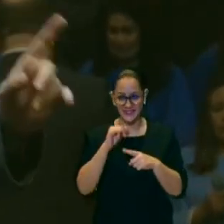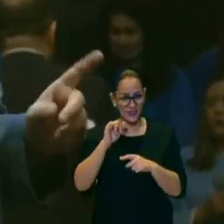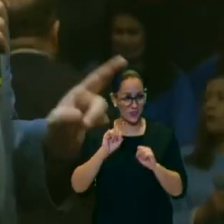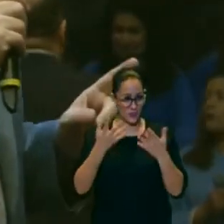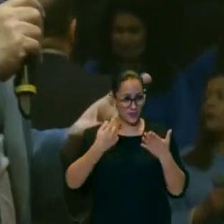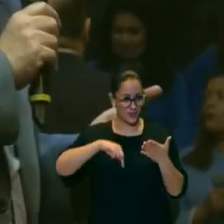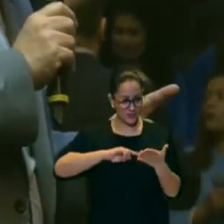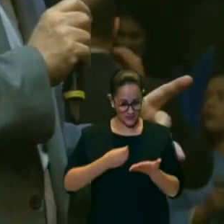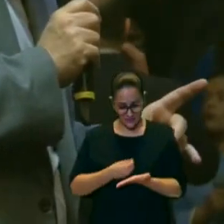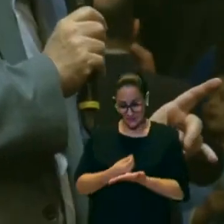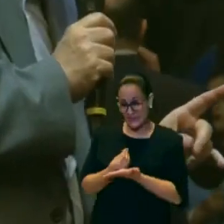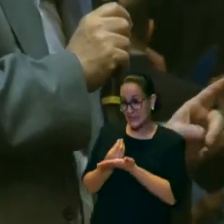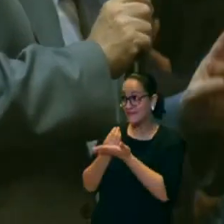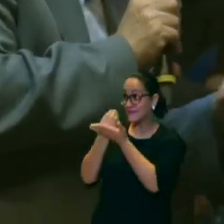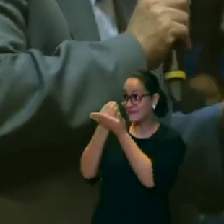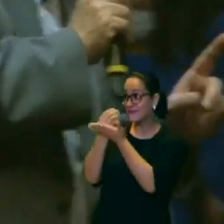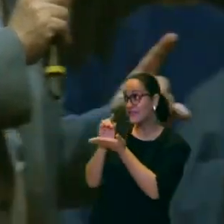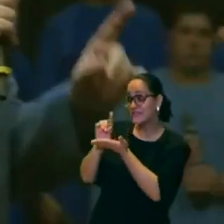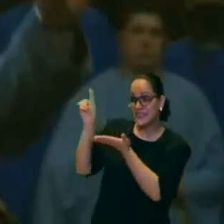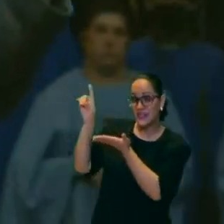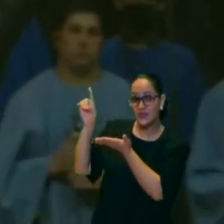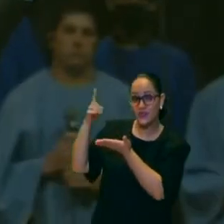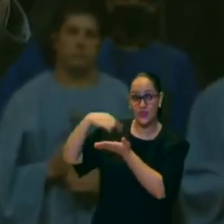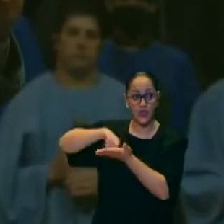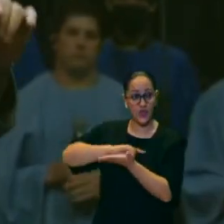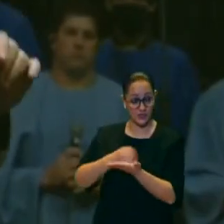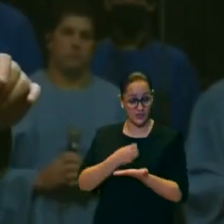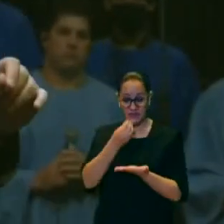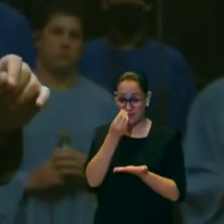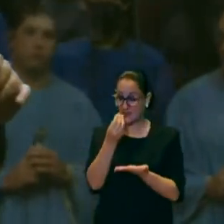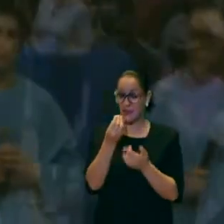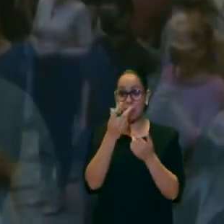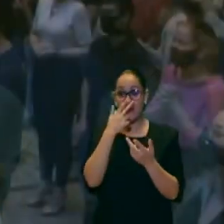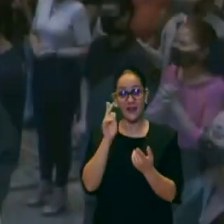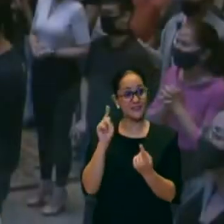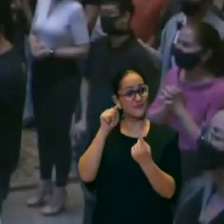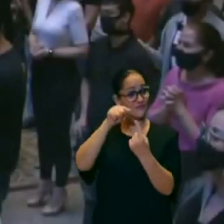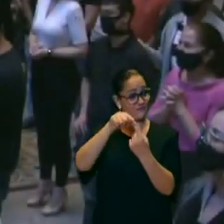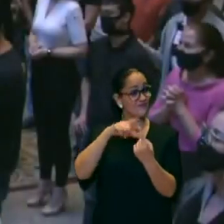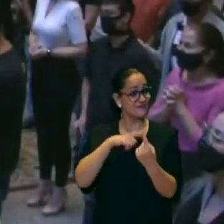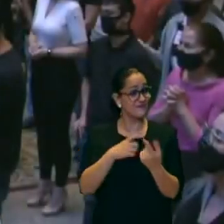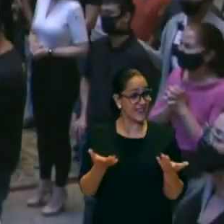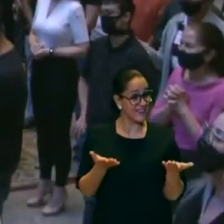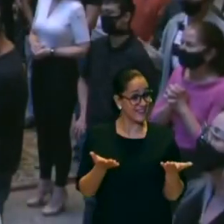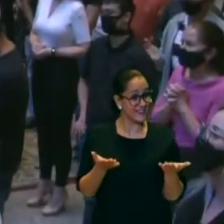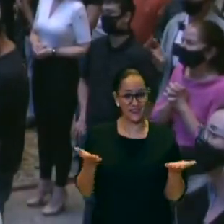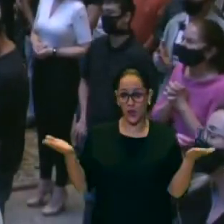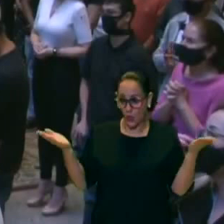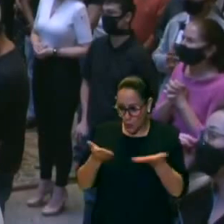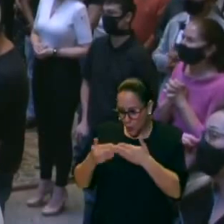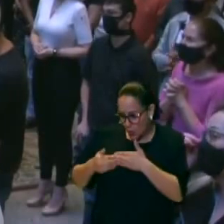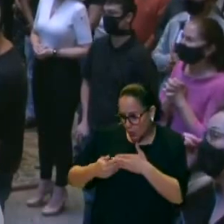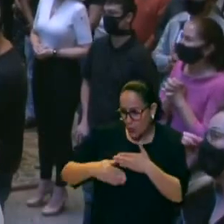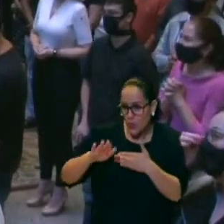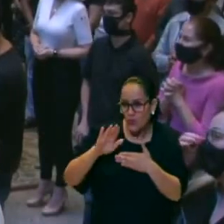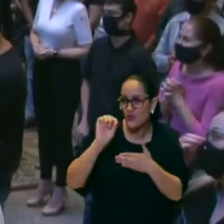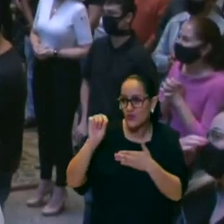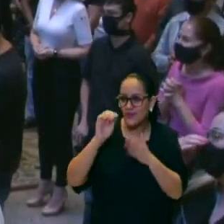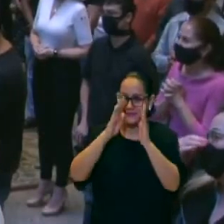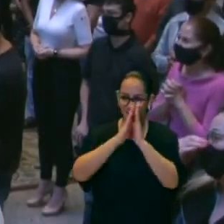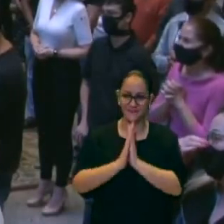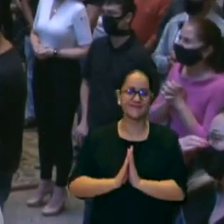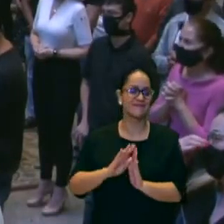entrega a nossa vida ao Senhor, a nossa vida tem um sentido. De hoje em diante, ela é para